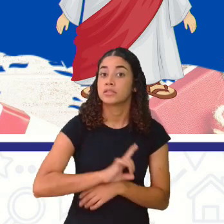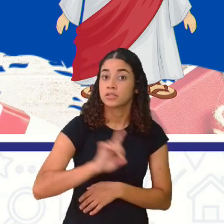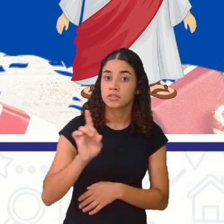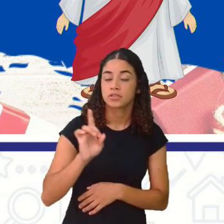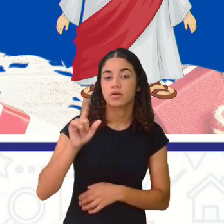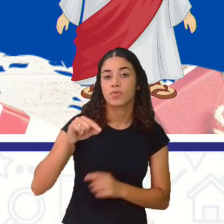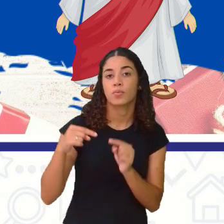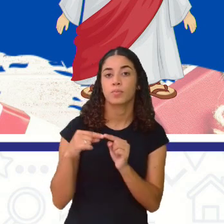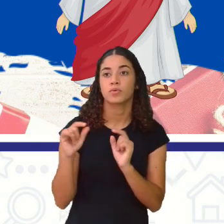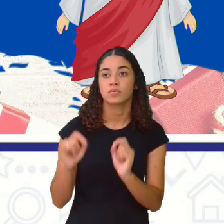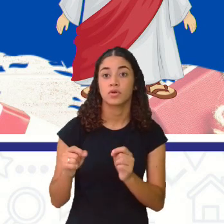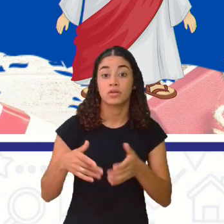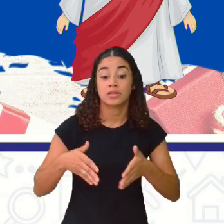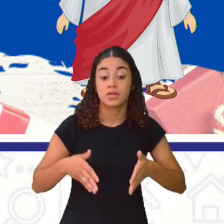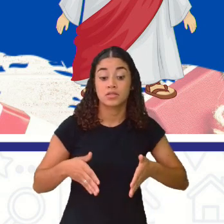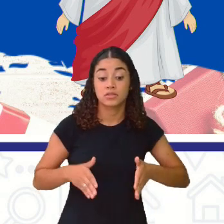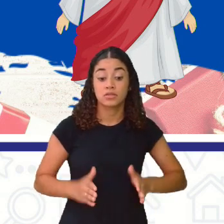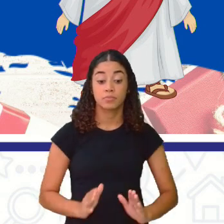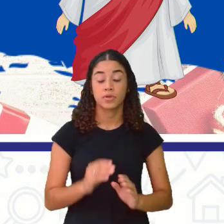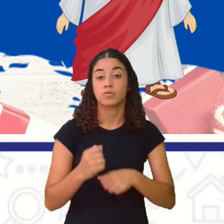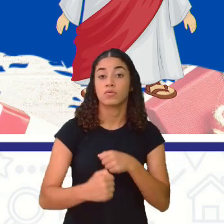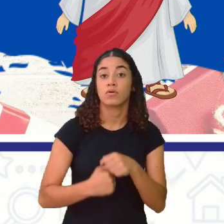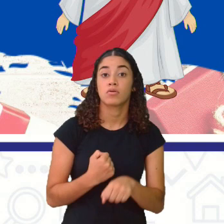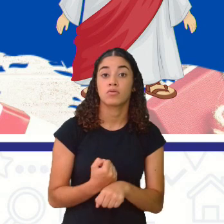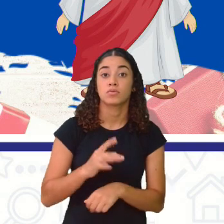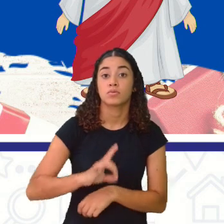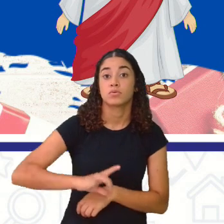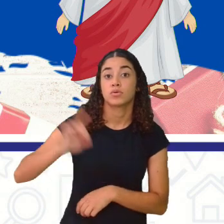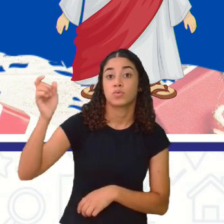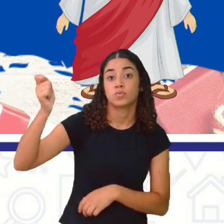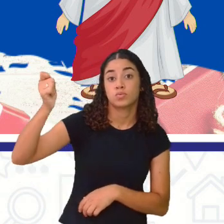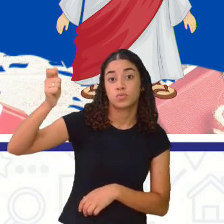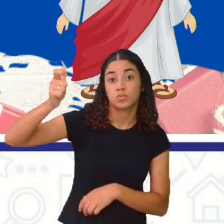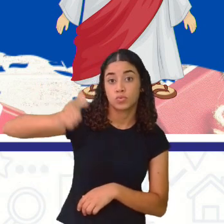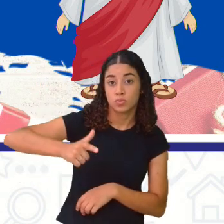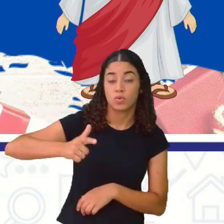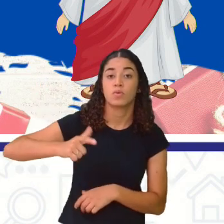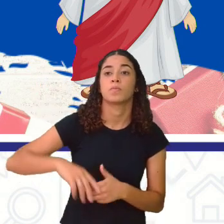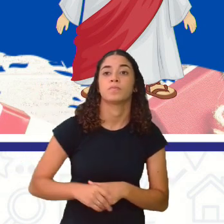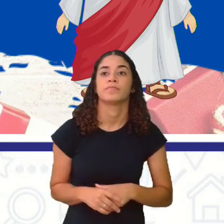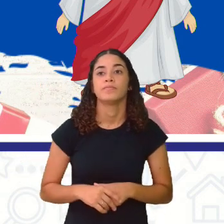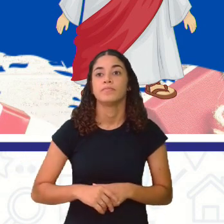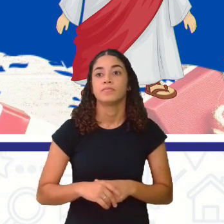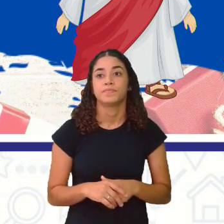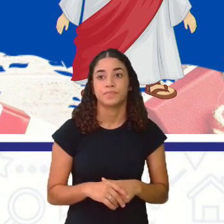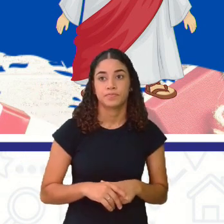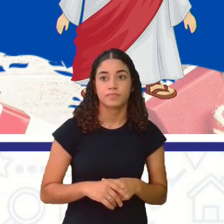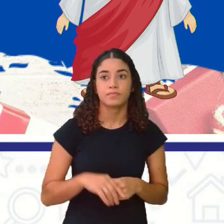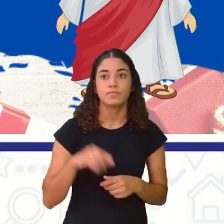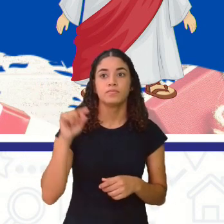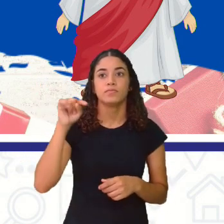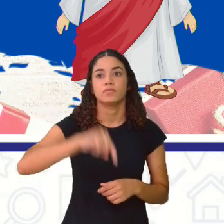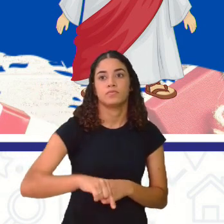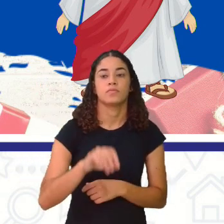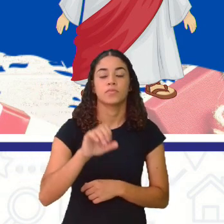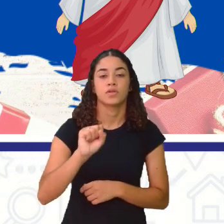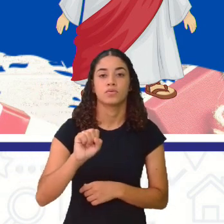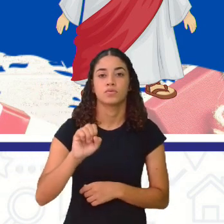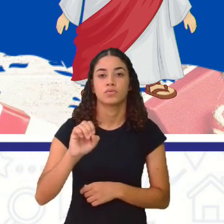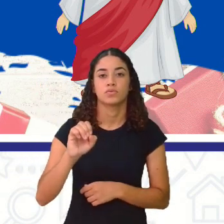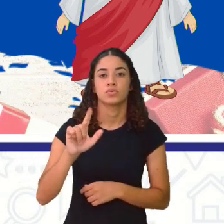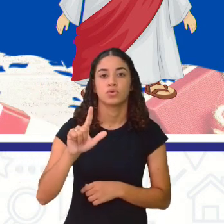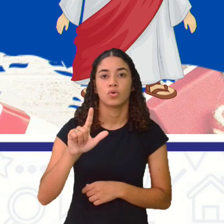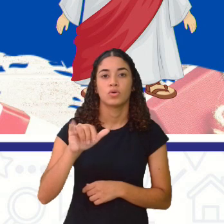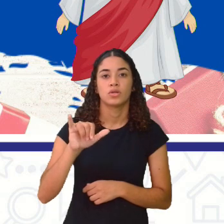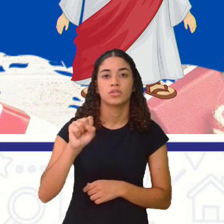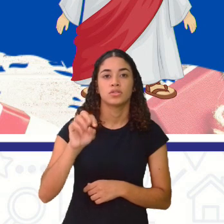ligada ao nascimento anual do Deus Sol, no solstício de inverno, né? Era o chamado Natalis